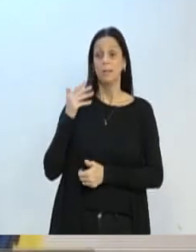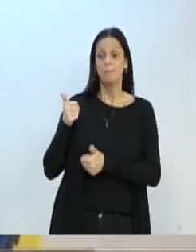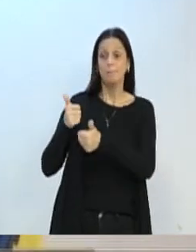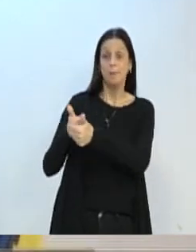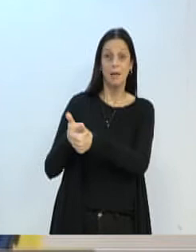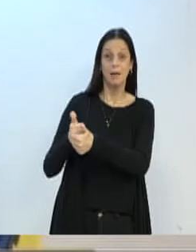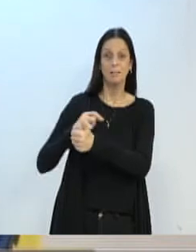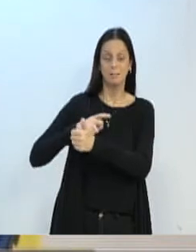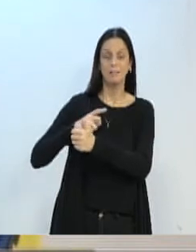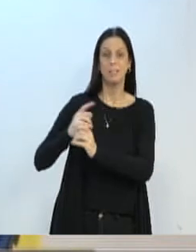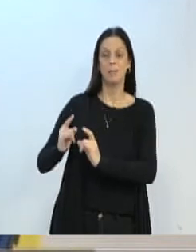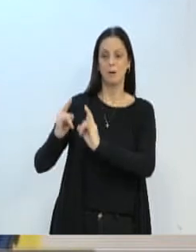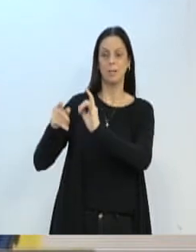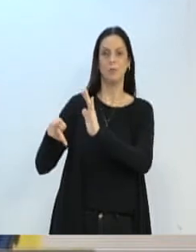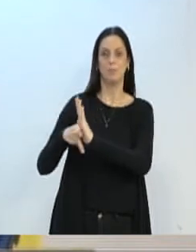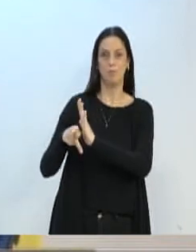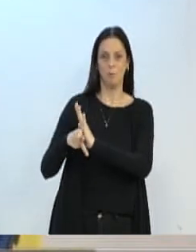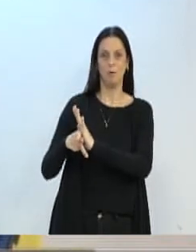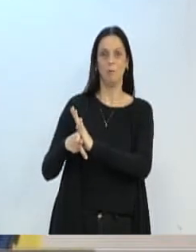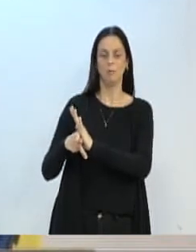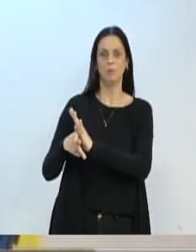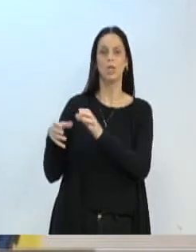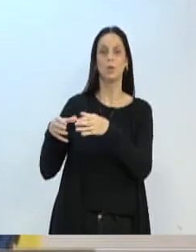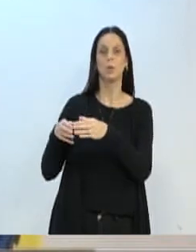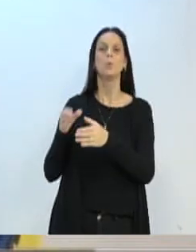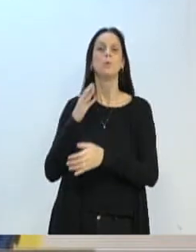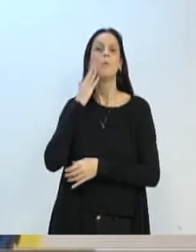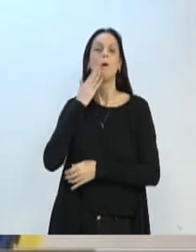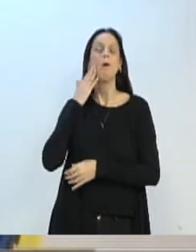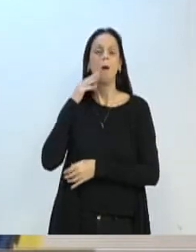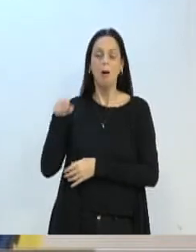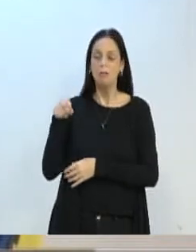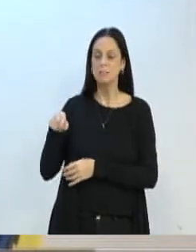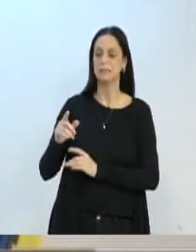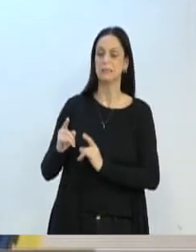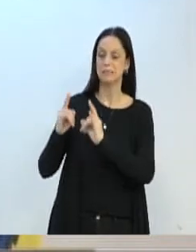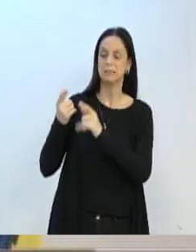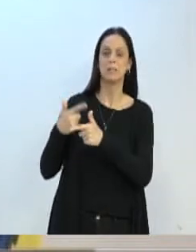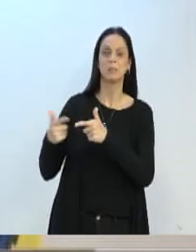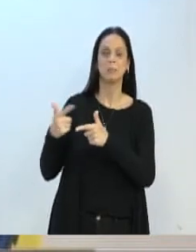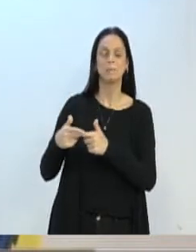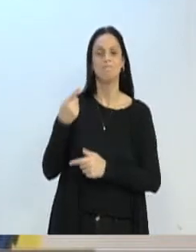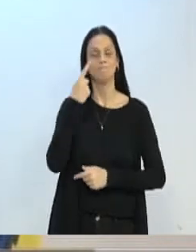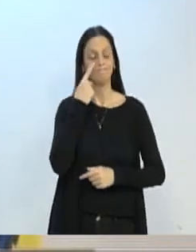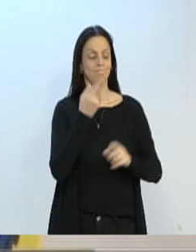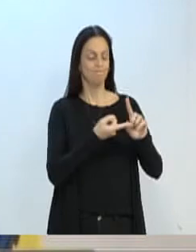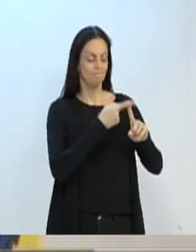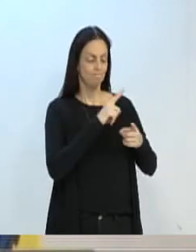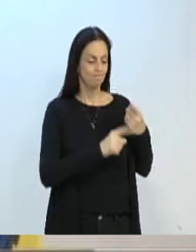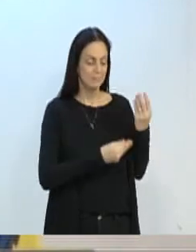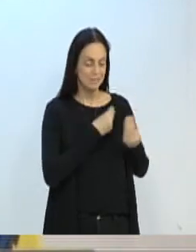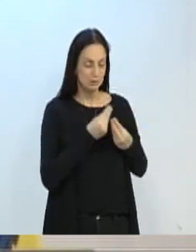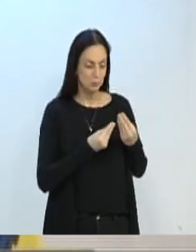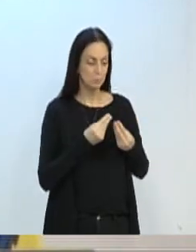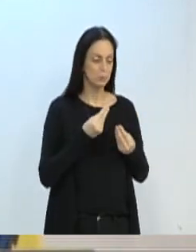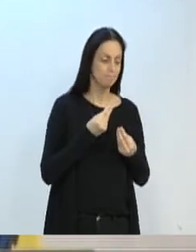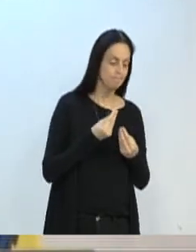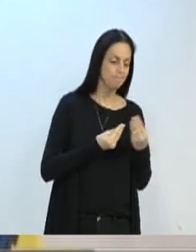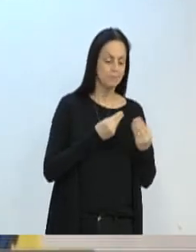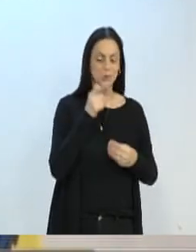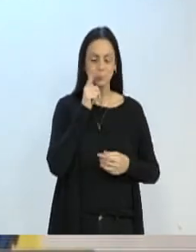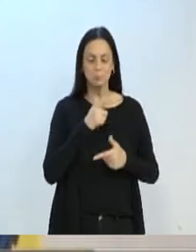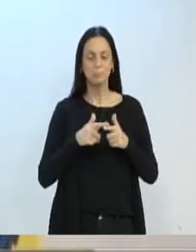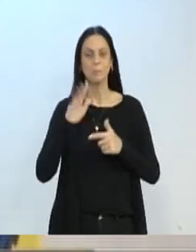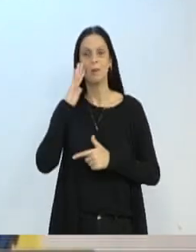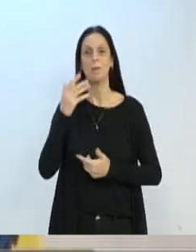do Maurício precisamos agora juntos irmanados e ele de encontro a eles para tentar achar uma solução com a sociedade organizada para